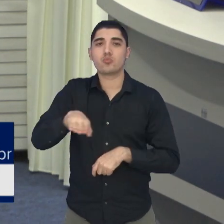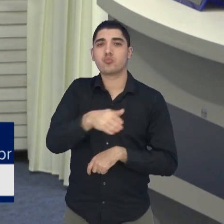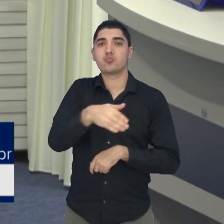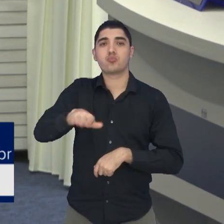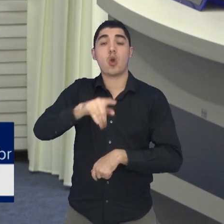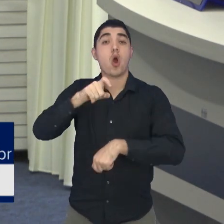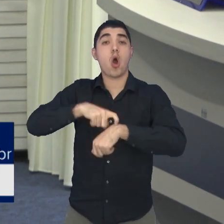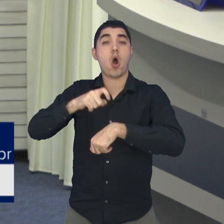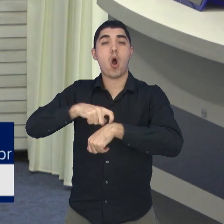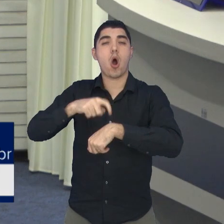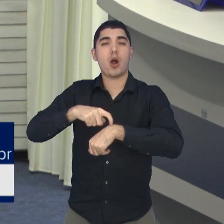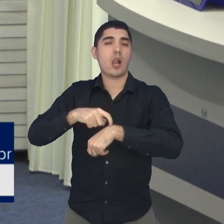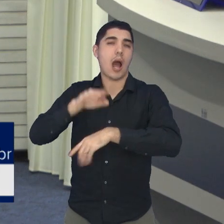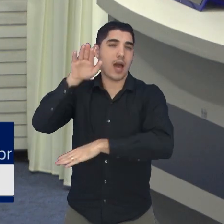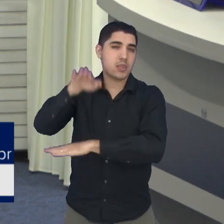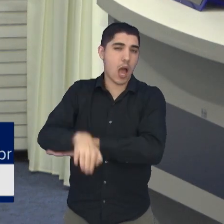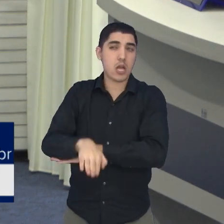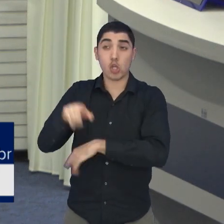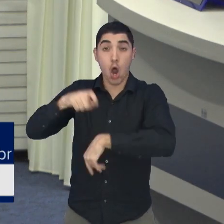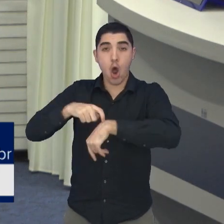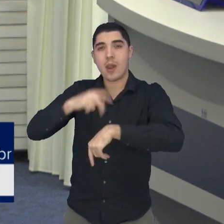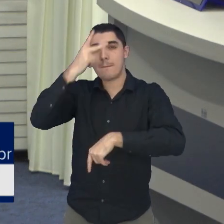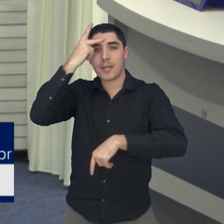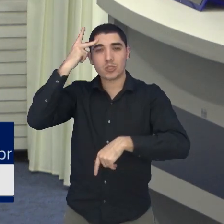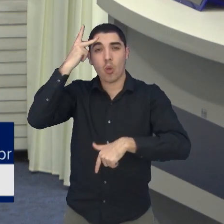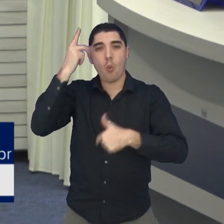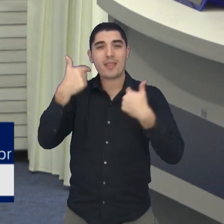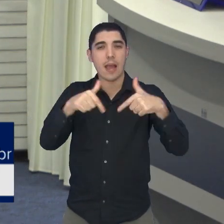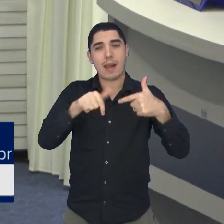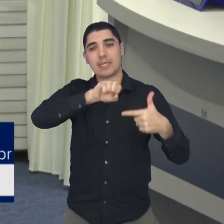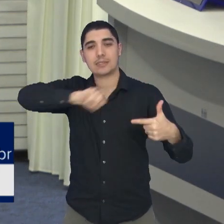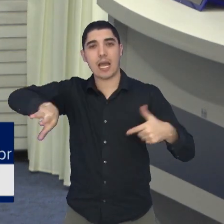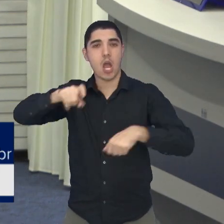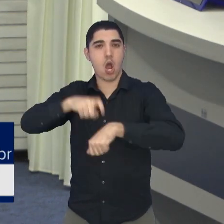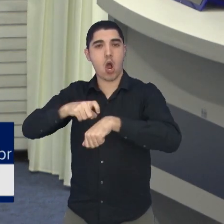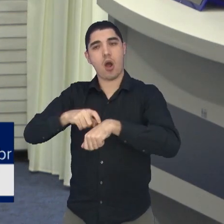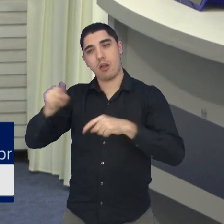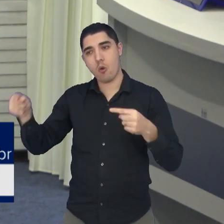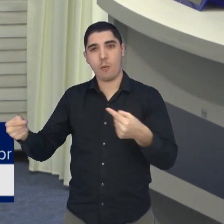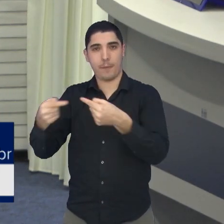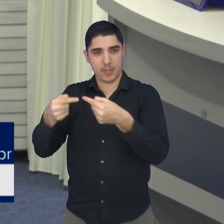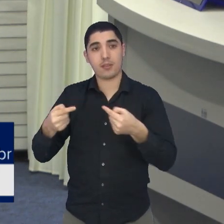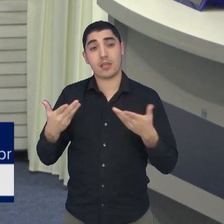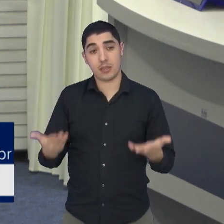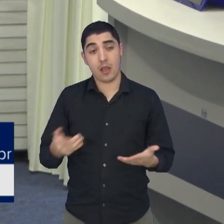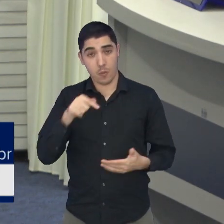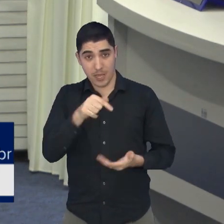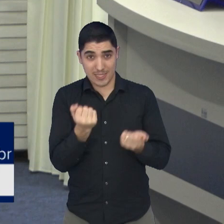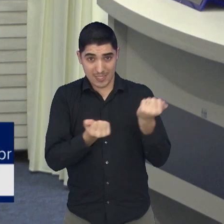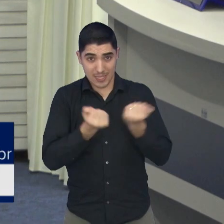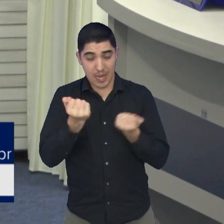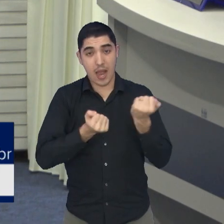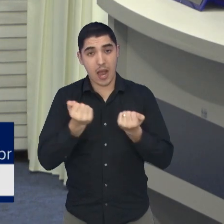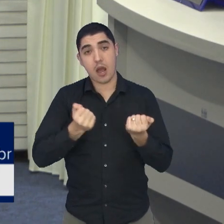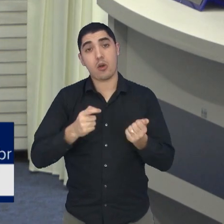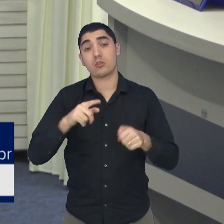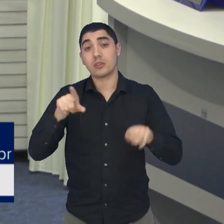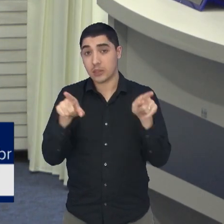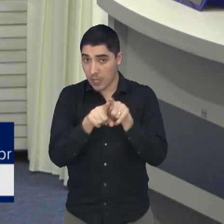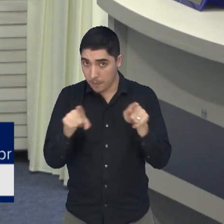pico. Porque nós voltamos aqui, fizemos ofício e conseguimos colocar o VLPs em horário de pico na parte da